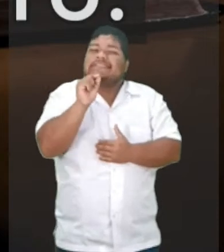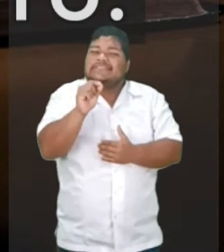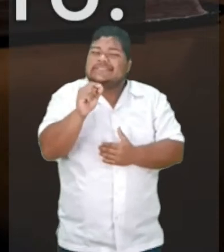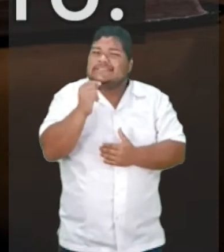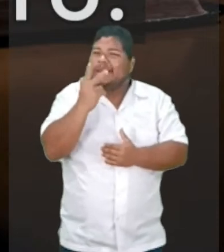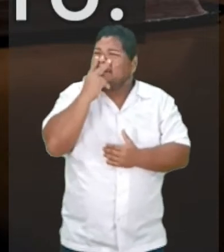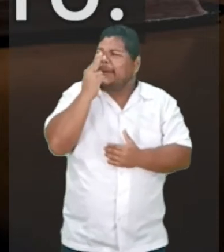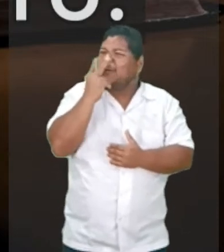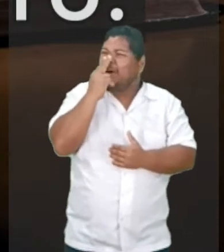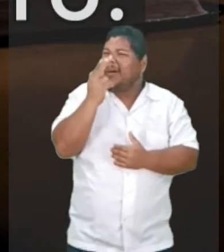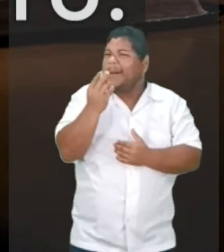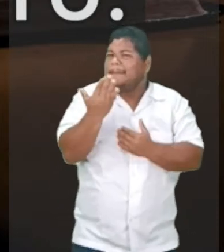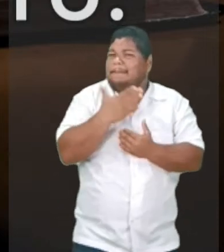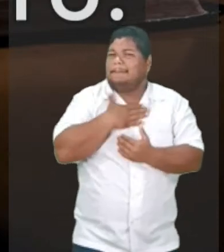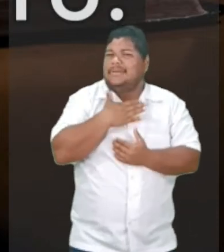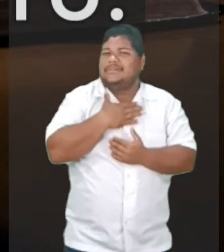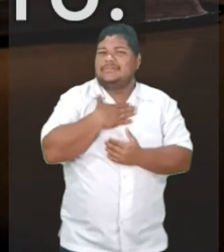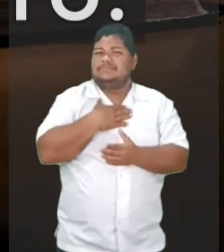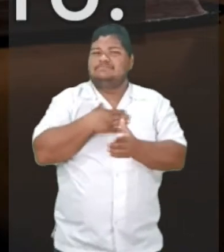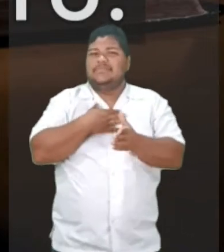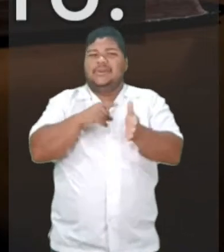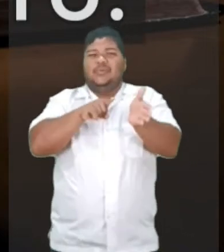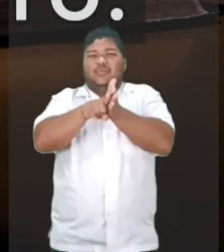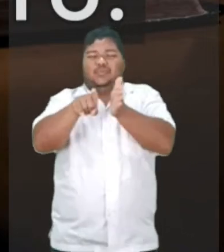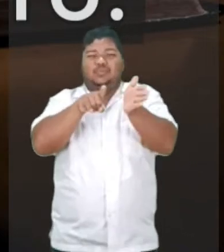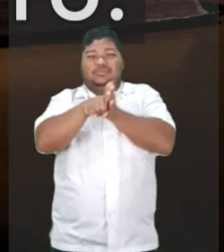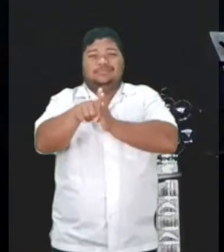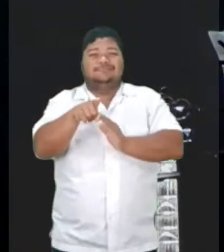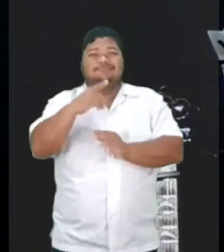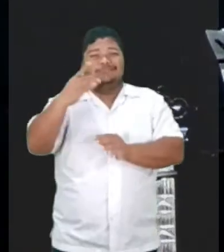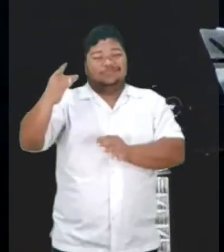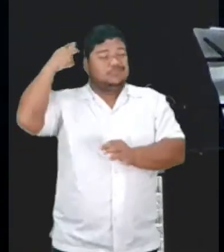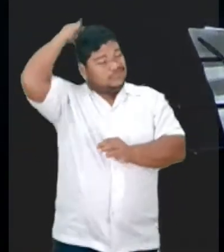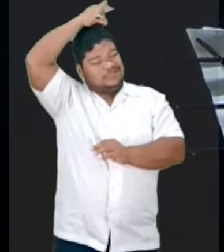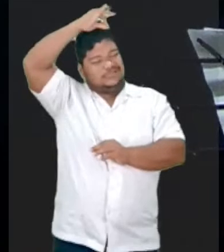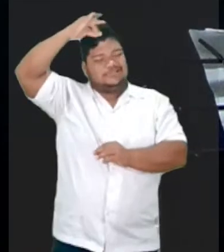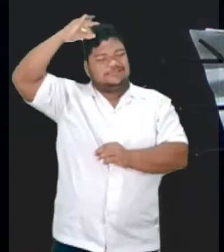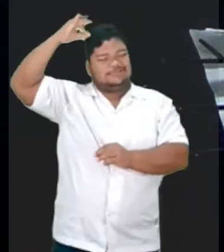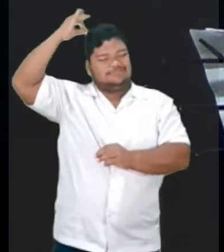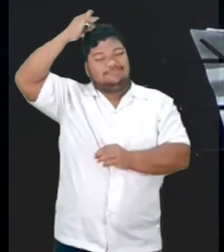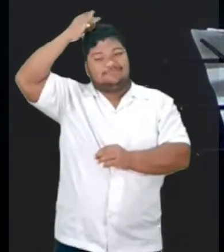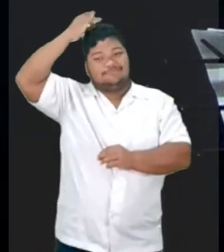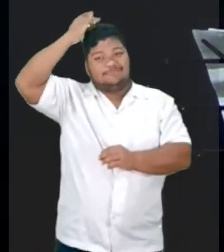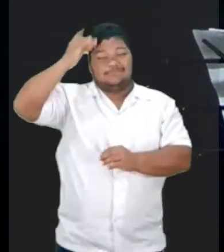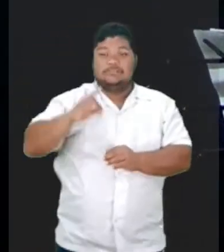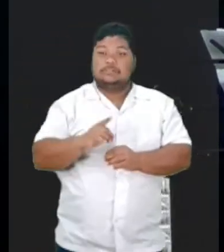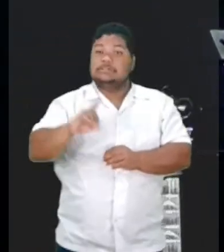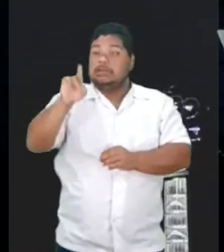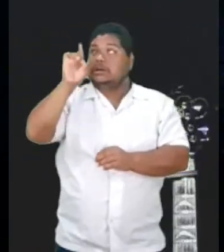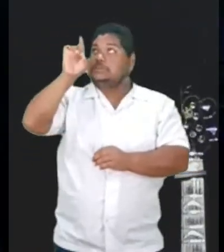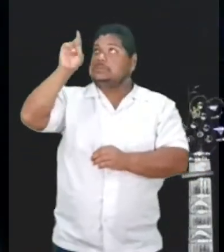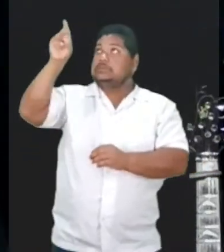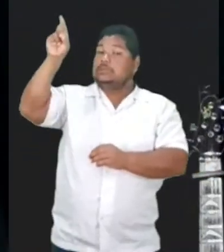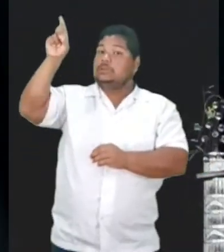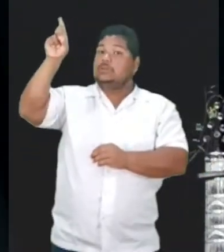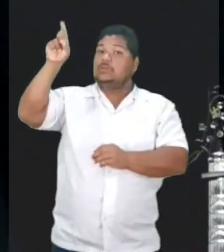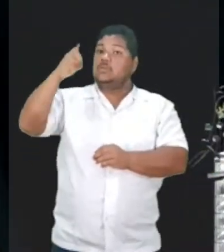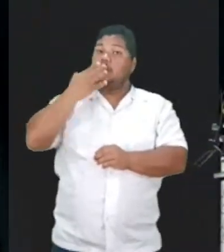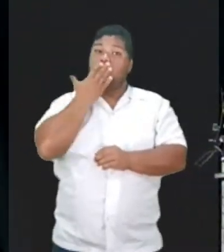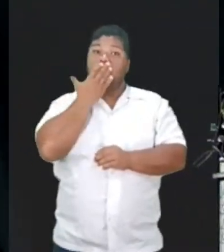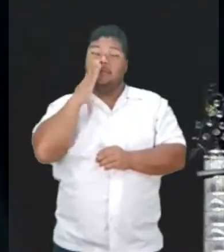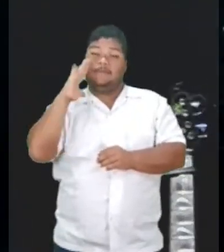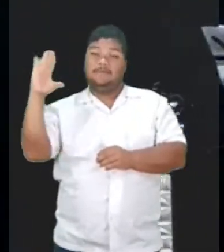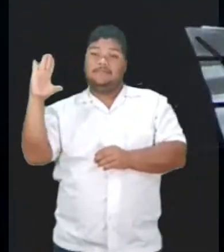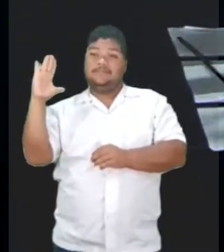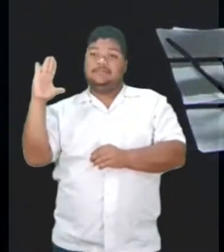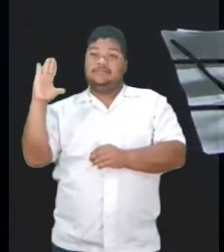mim? Pergunta o santo. Diante dele, o profeta compara que